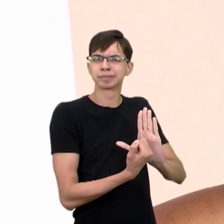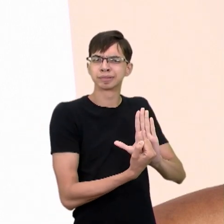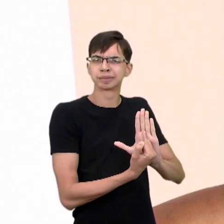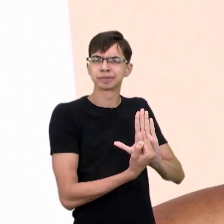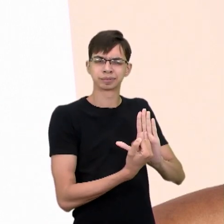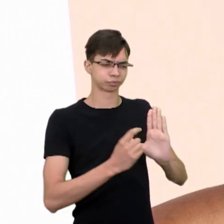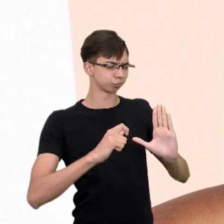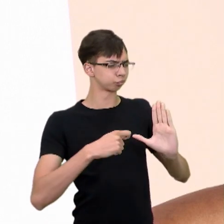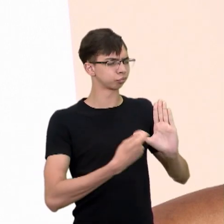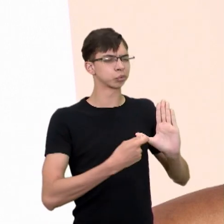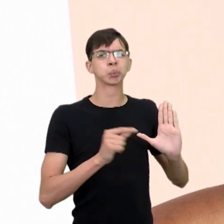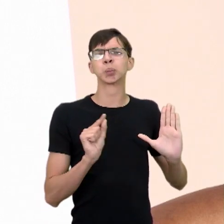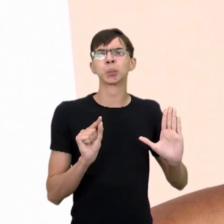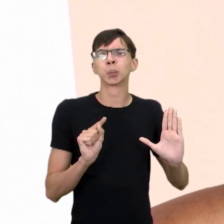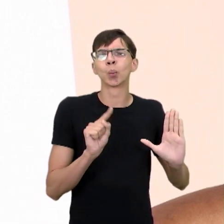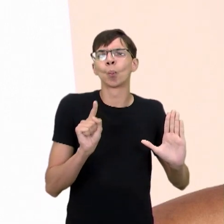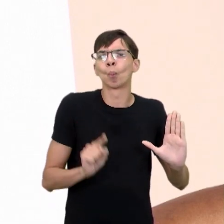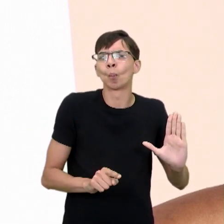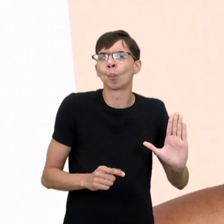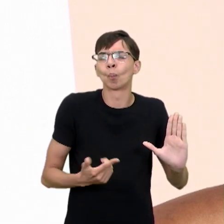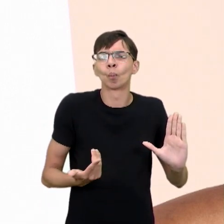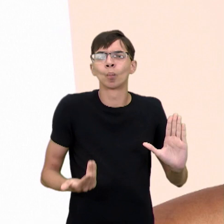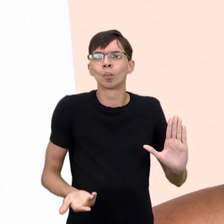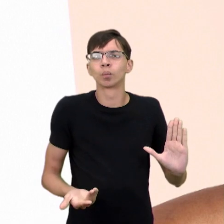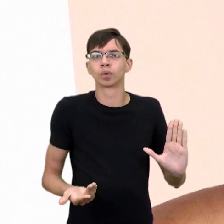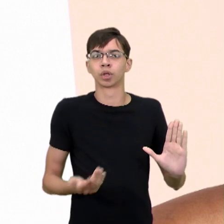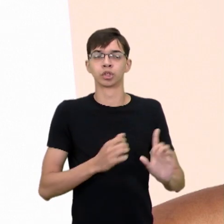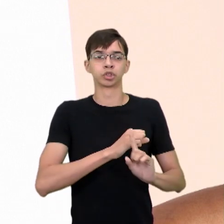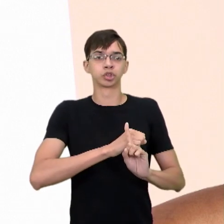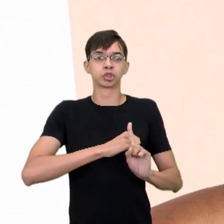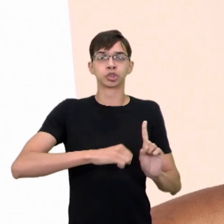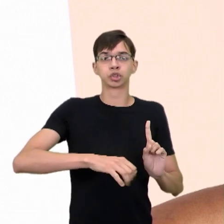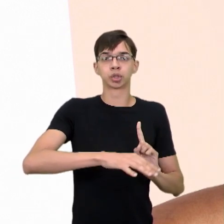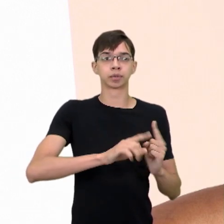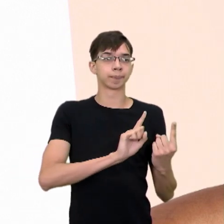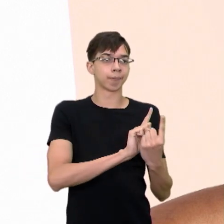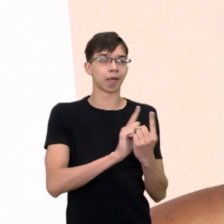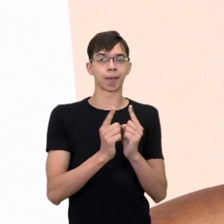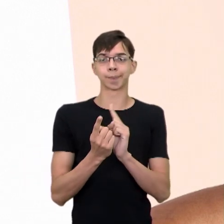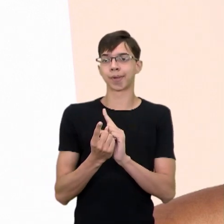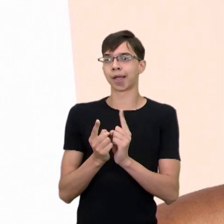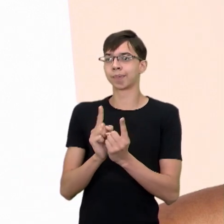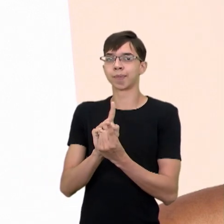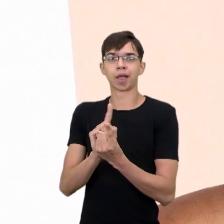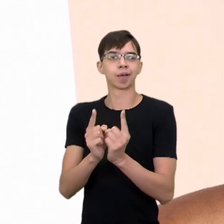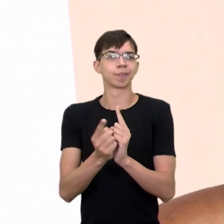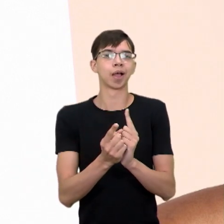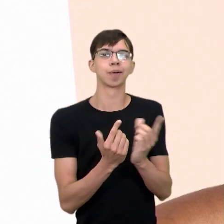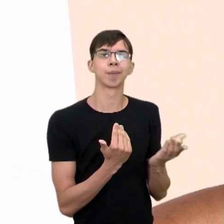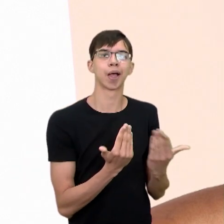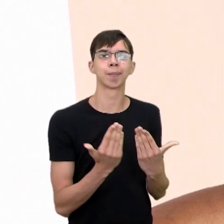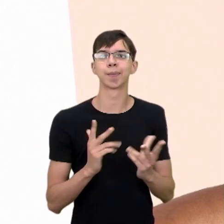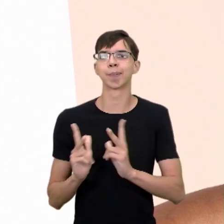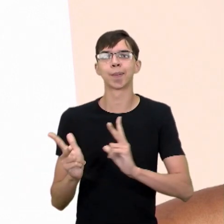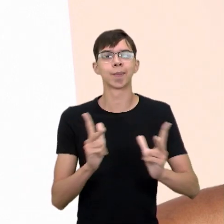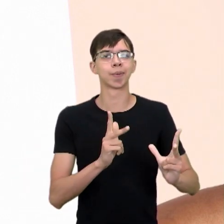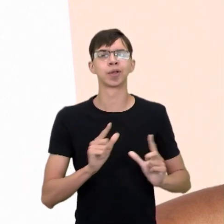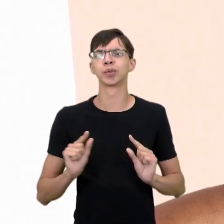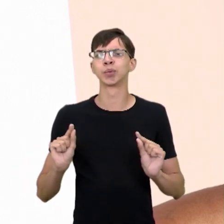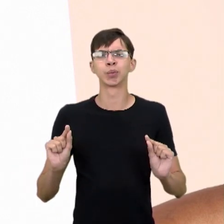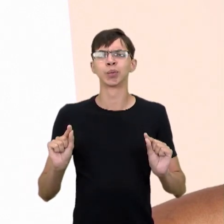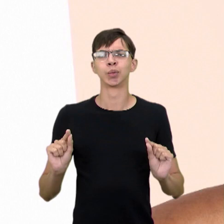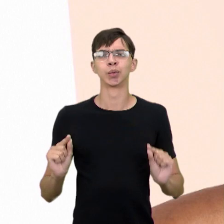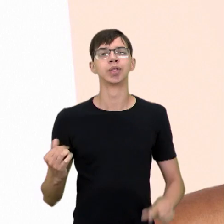relaciona à identidade e à socialização e qual a importância da gente entender o conceito de identidade, né? Então, a